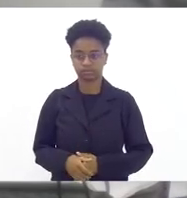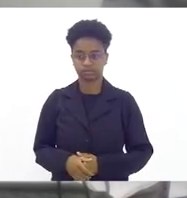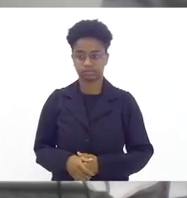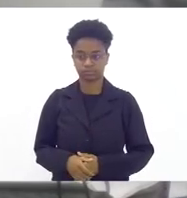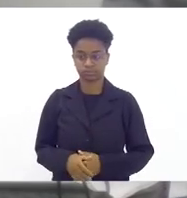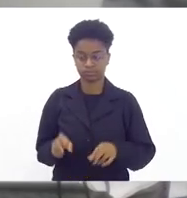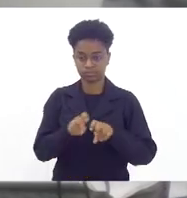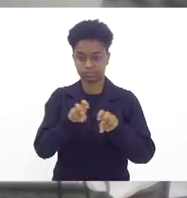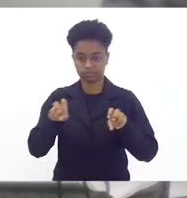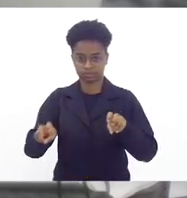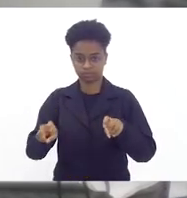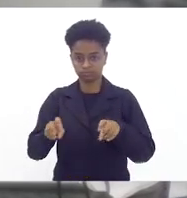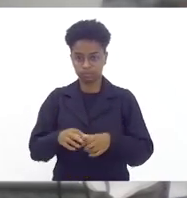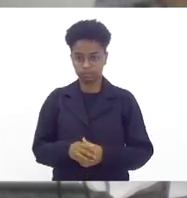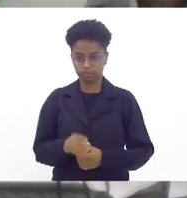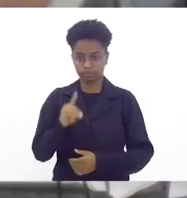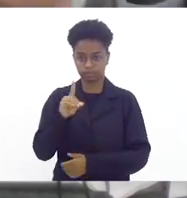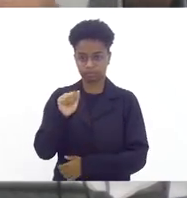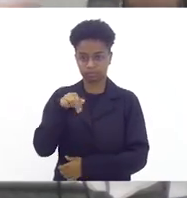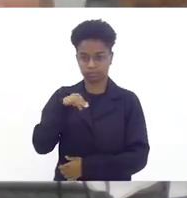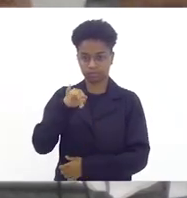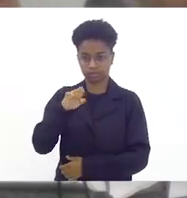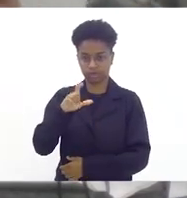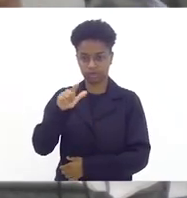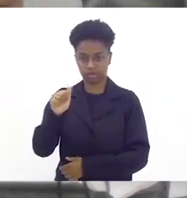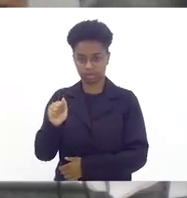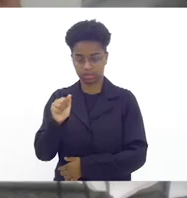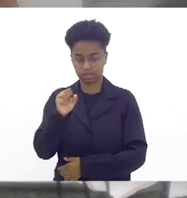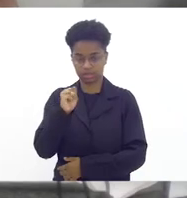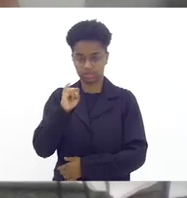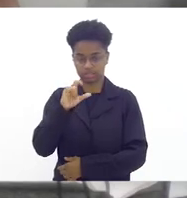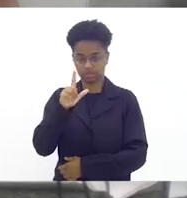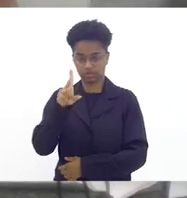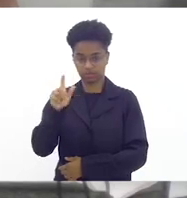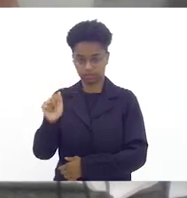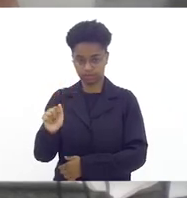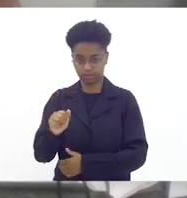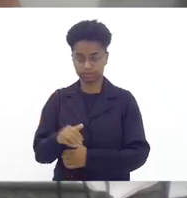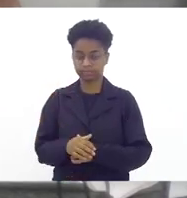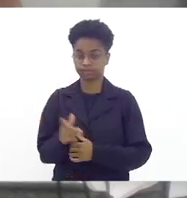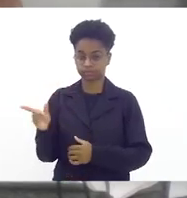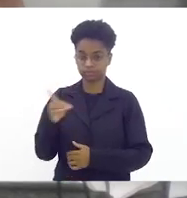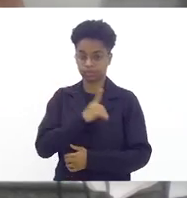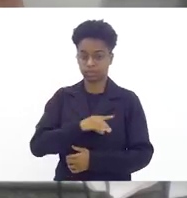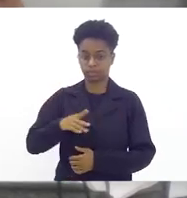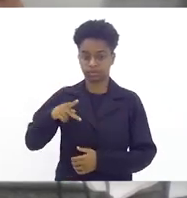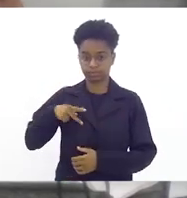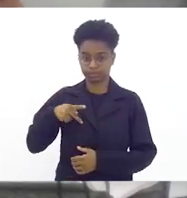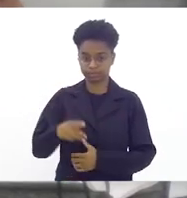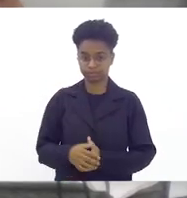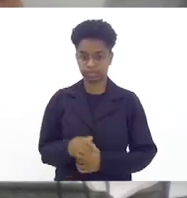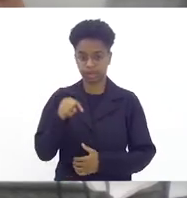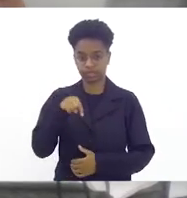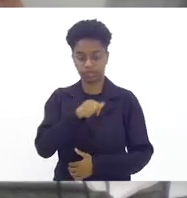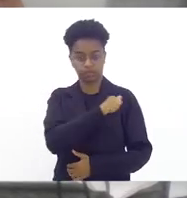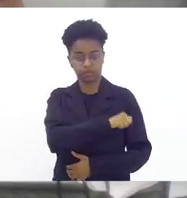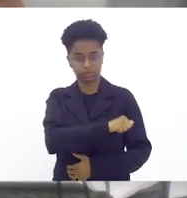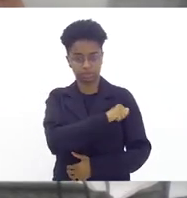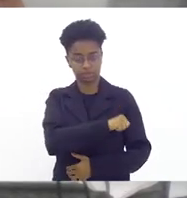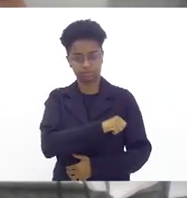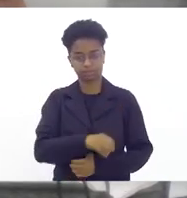aqui do meu lado. é a Daniela da Silva Magalhães, que é da Defensoria Pública do Rio de Janeiro,